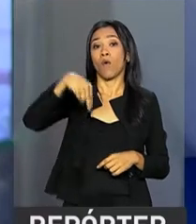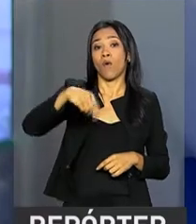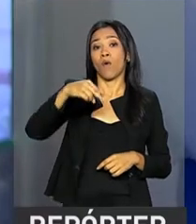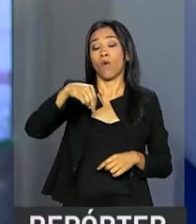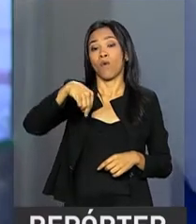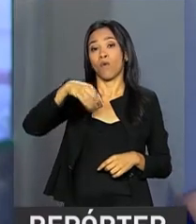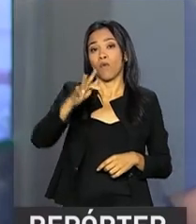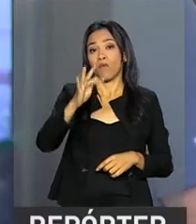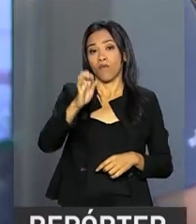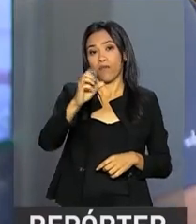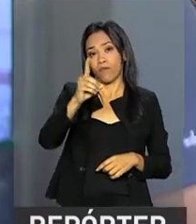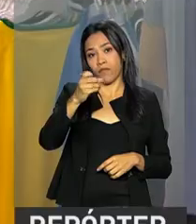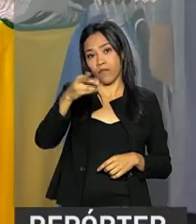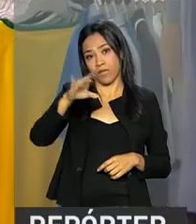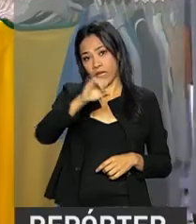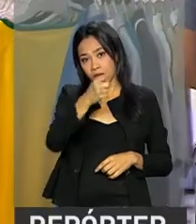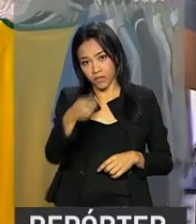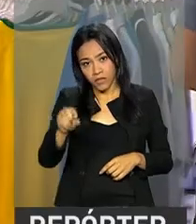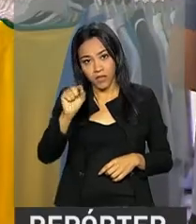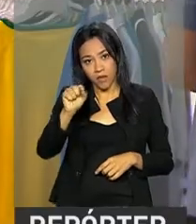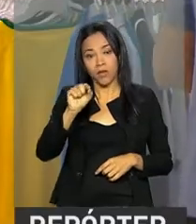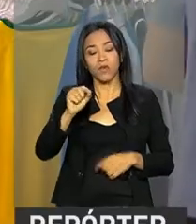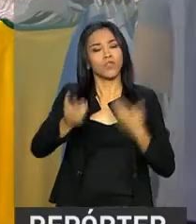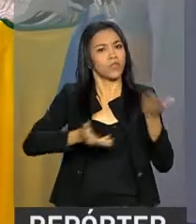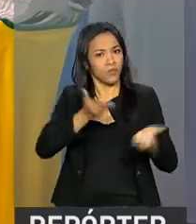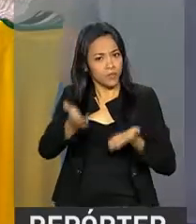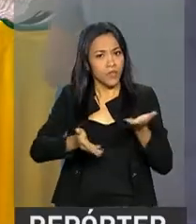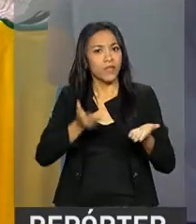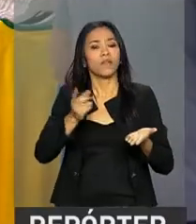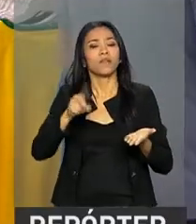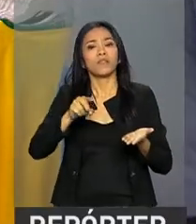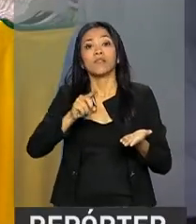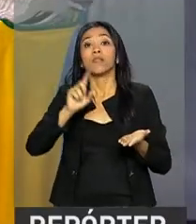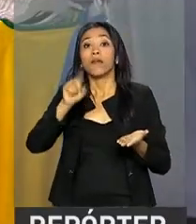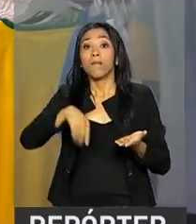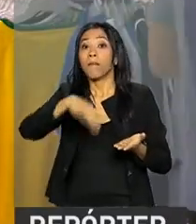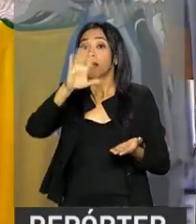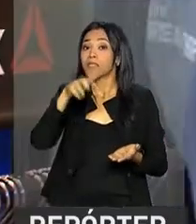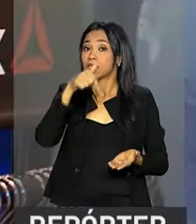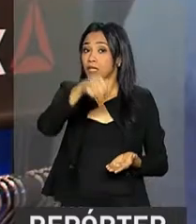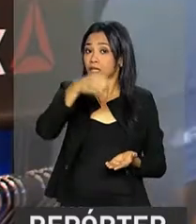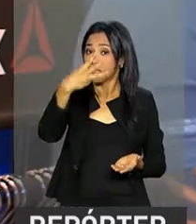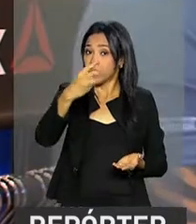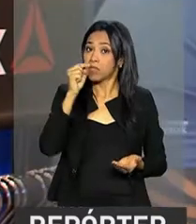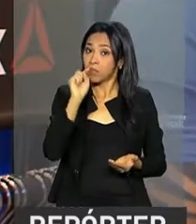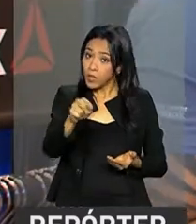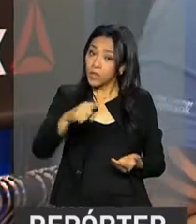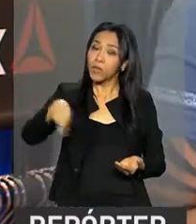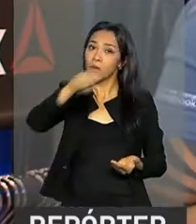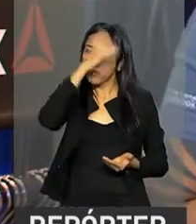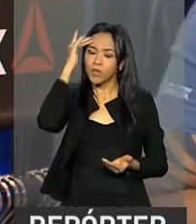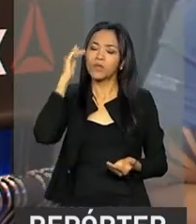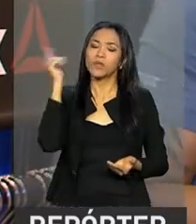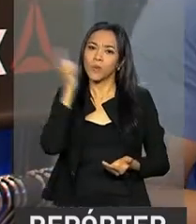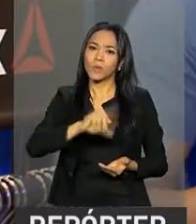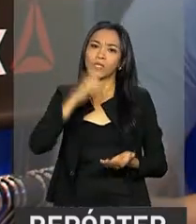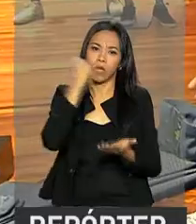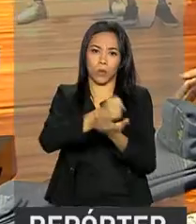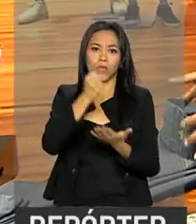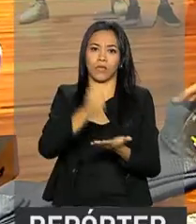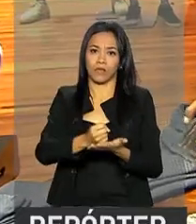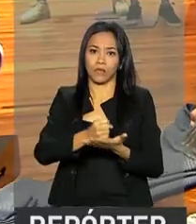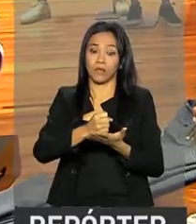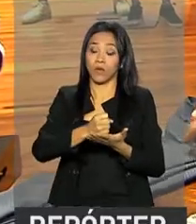comércio de bens serviços e turismo é de que mais de 73 mil pessoas sejam contratadas no período do natal